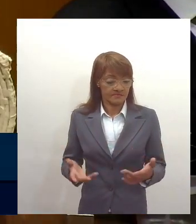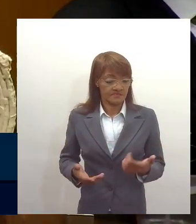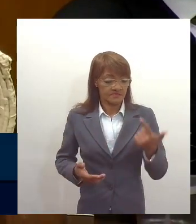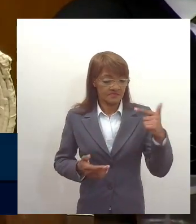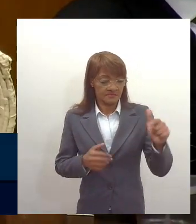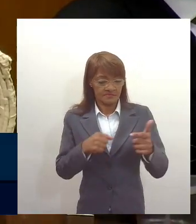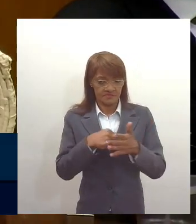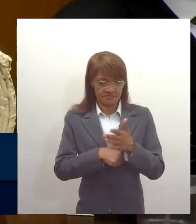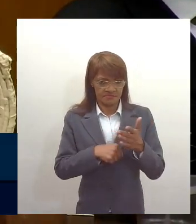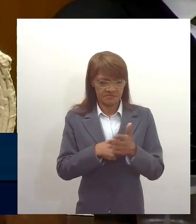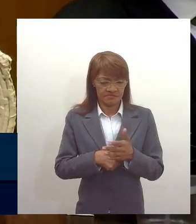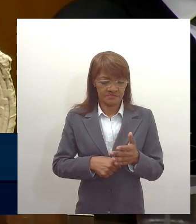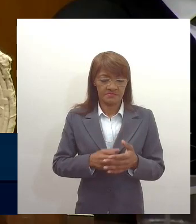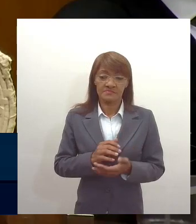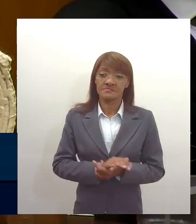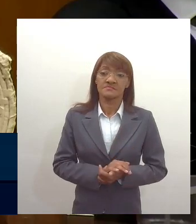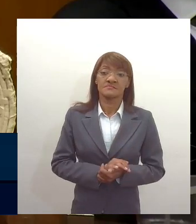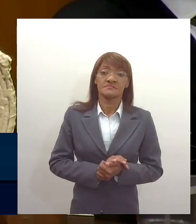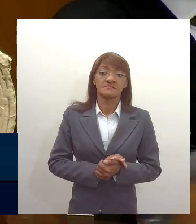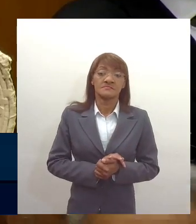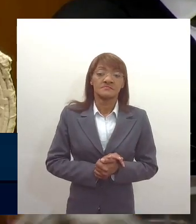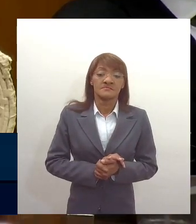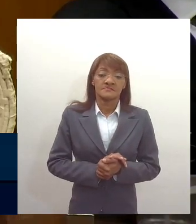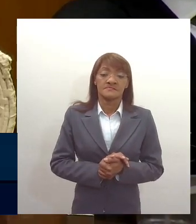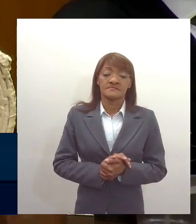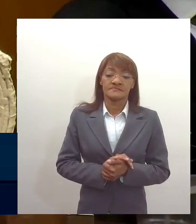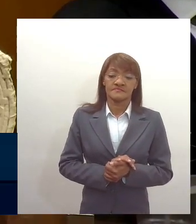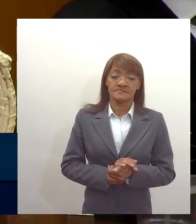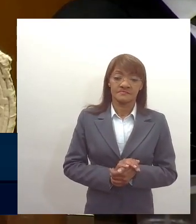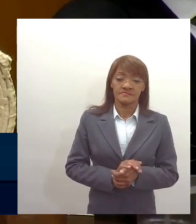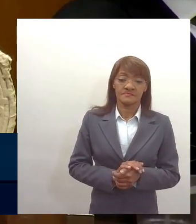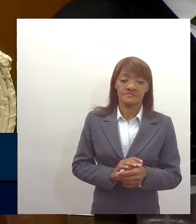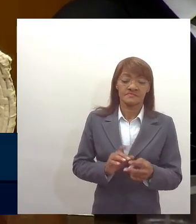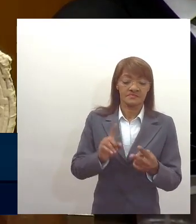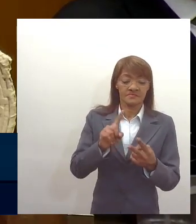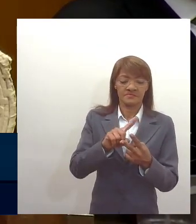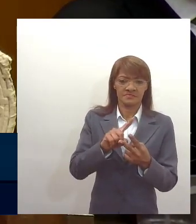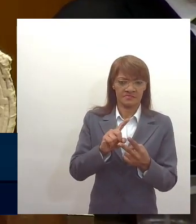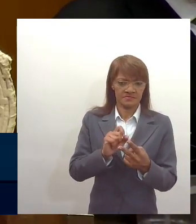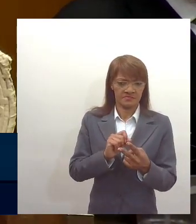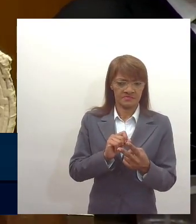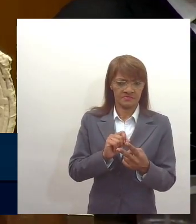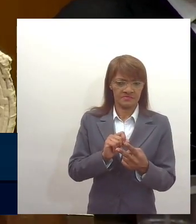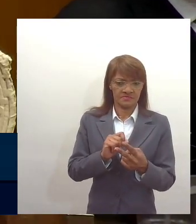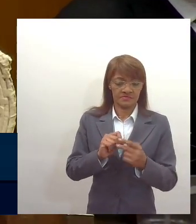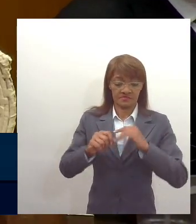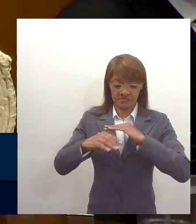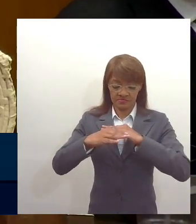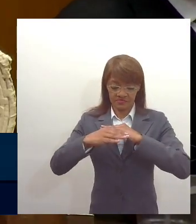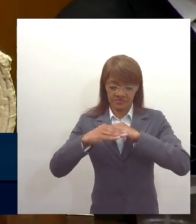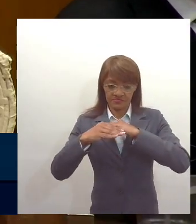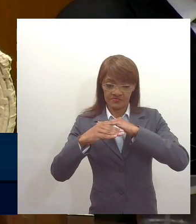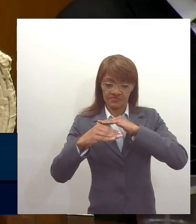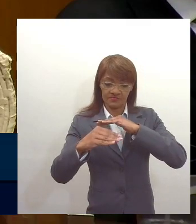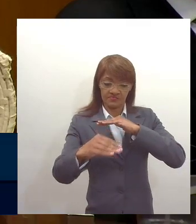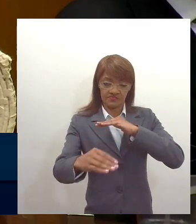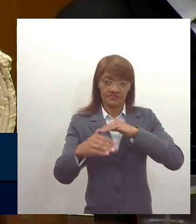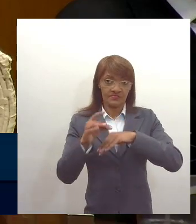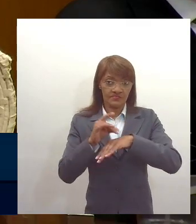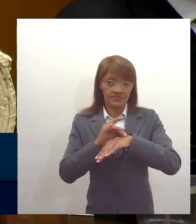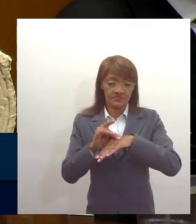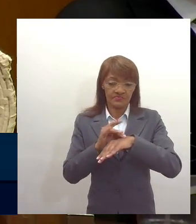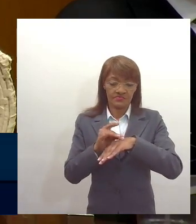voltar, é sobre os 2 quilômetros de asfalto que tem ali da BR, né, que